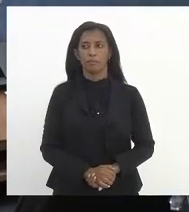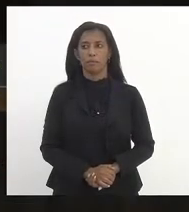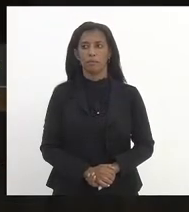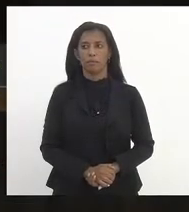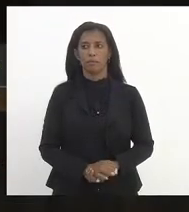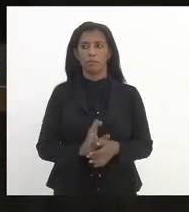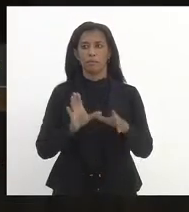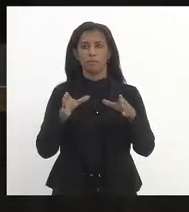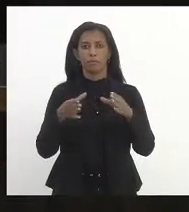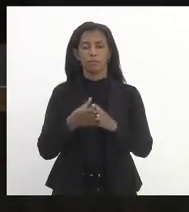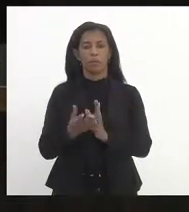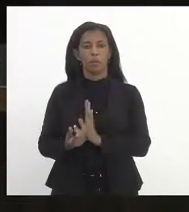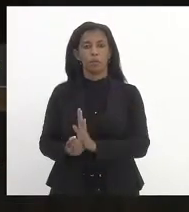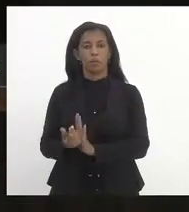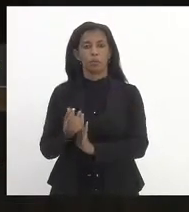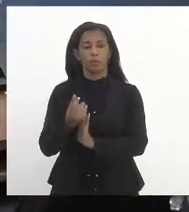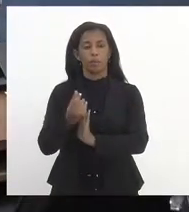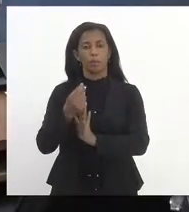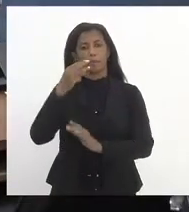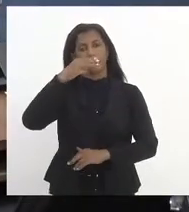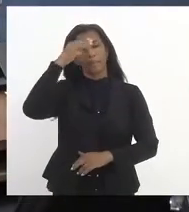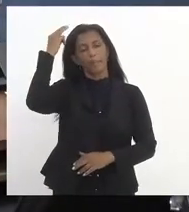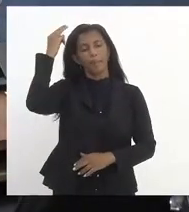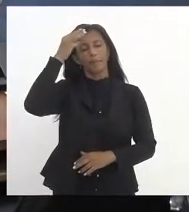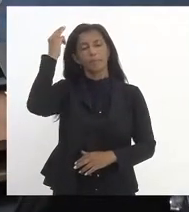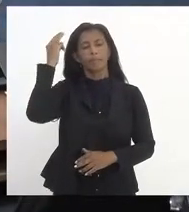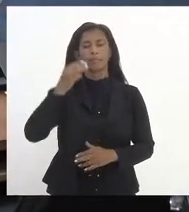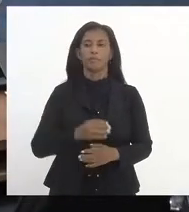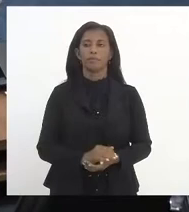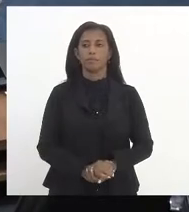Pela Comissão de Orçamento, deputado Márcio Pacheco.